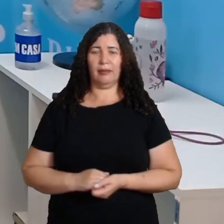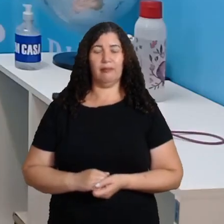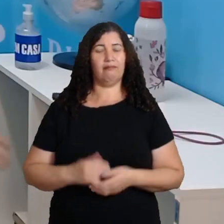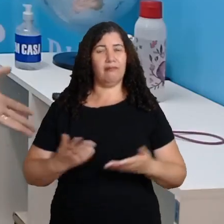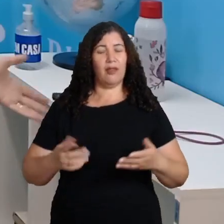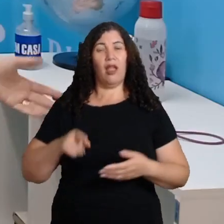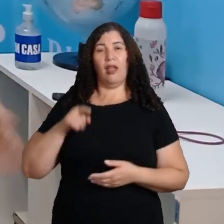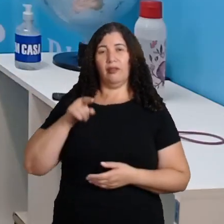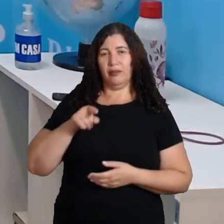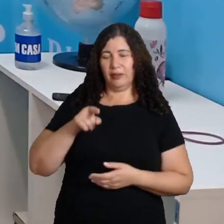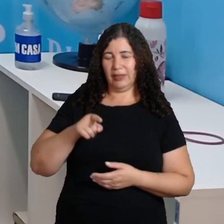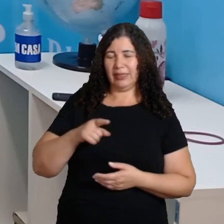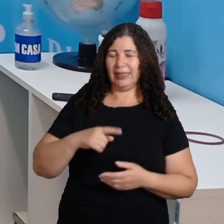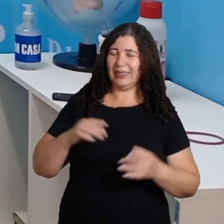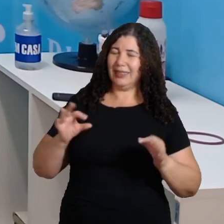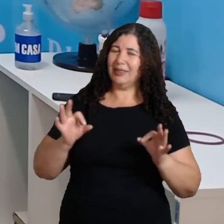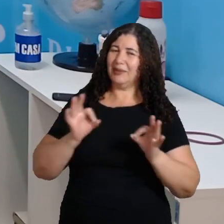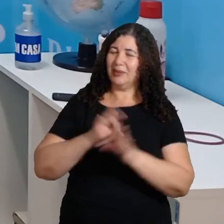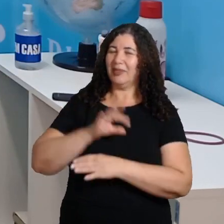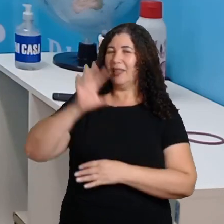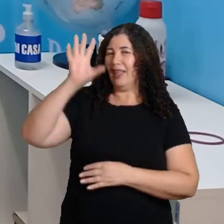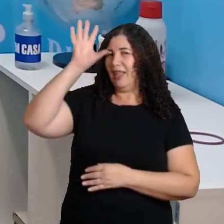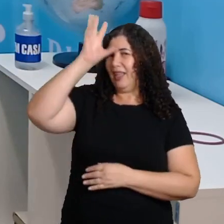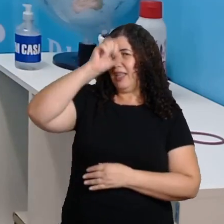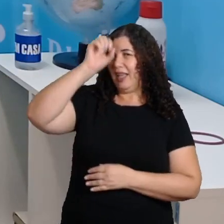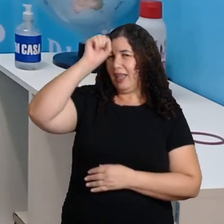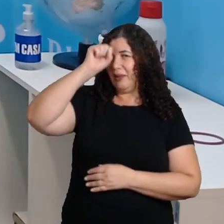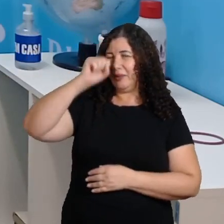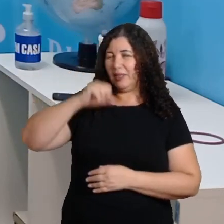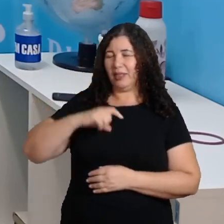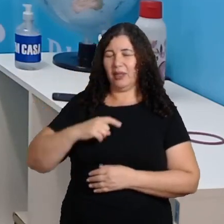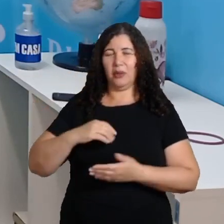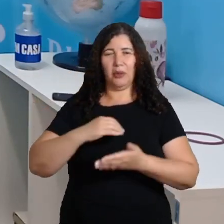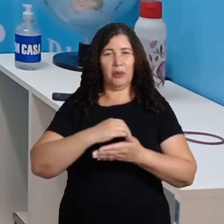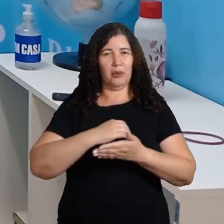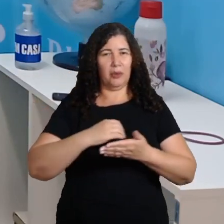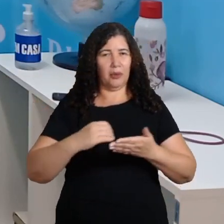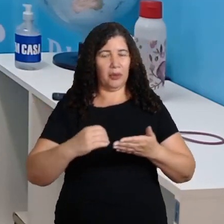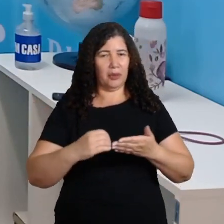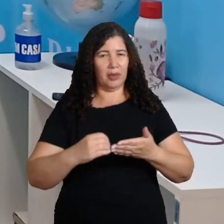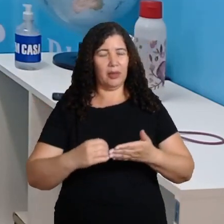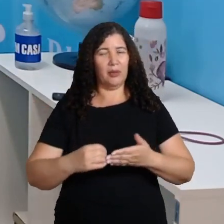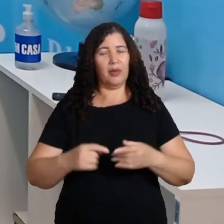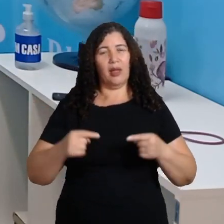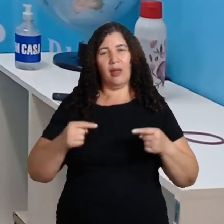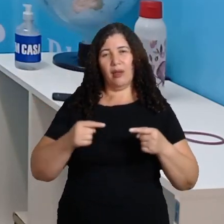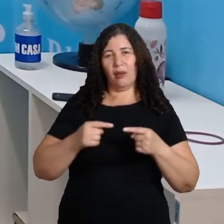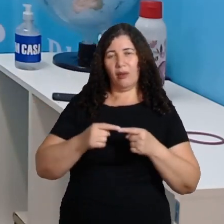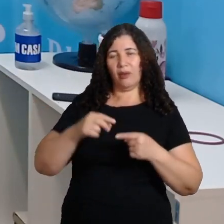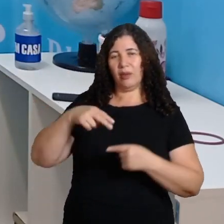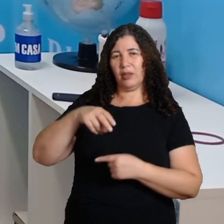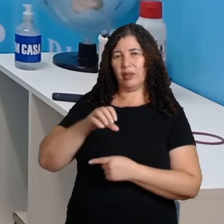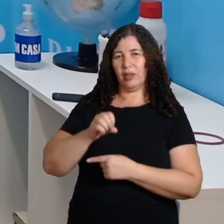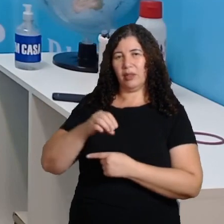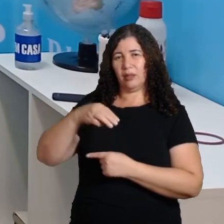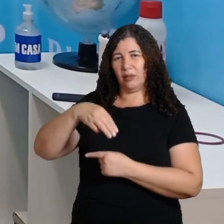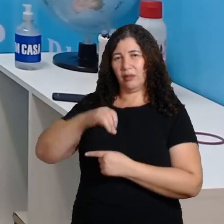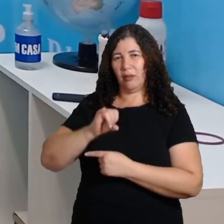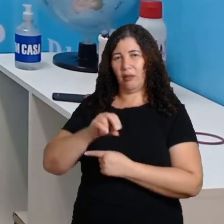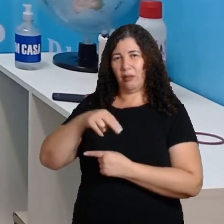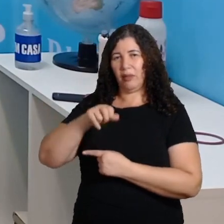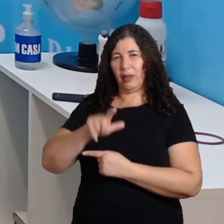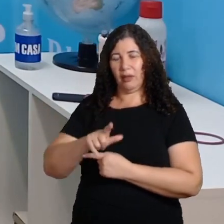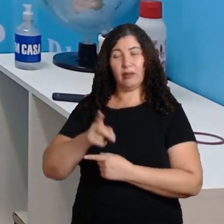Vocês então acabaram de aprender mais um conteúdo chamado concordância nominal.